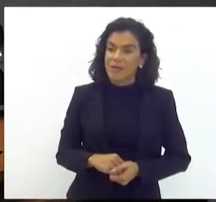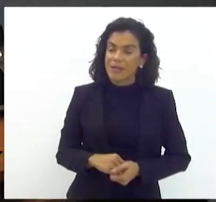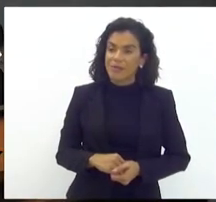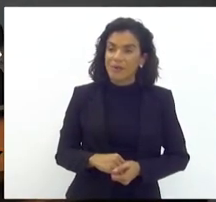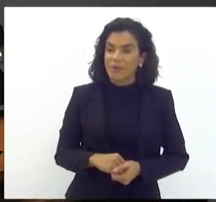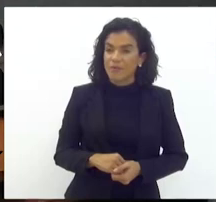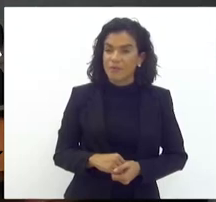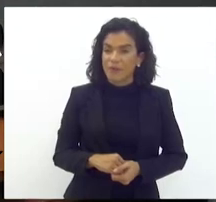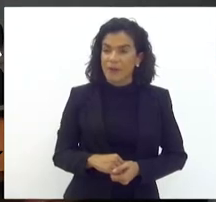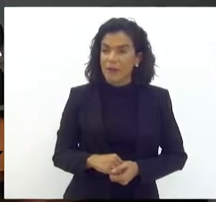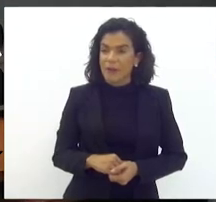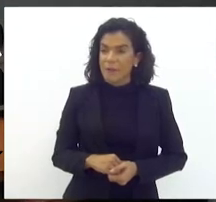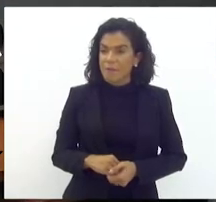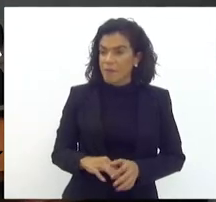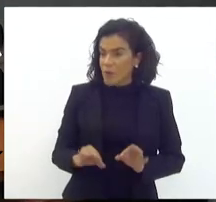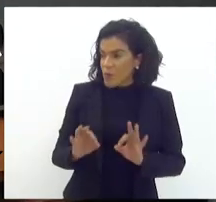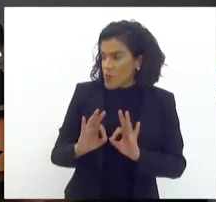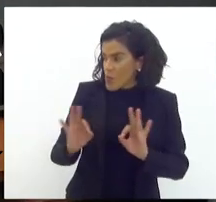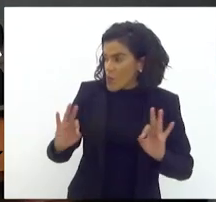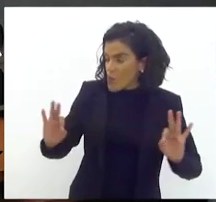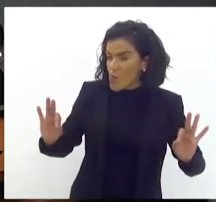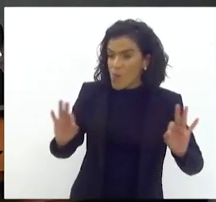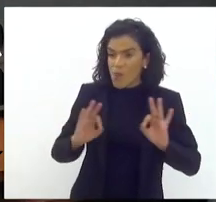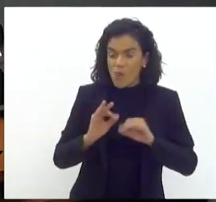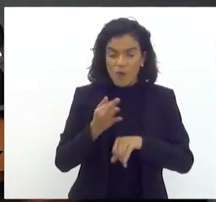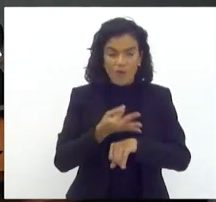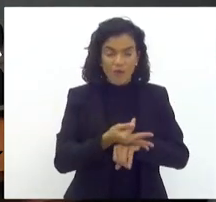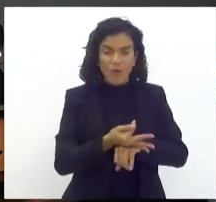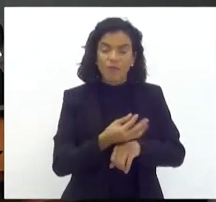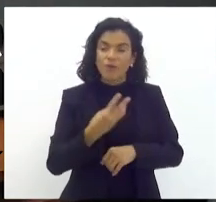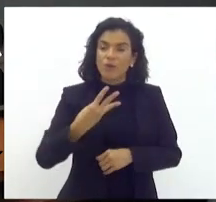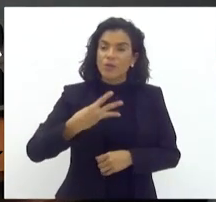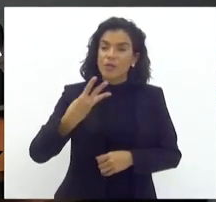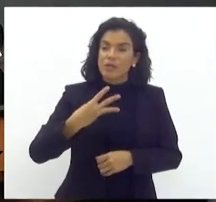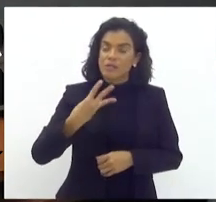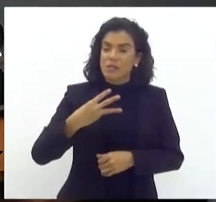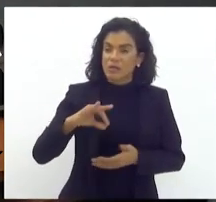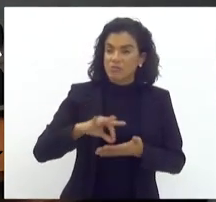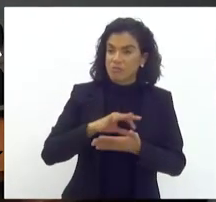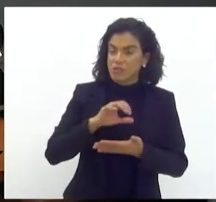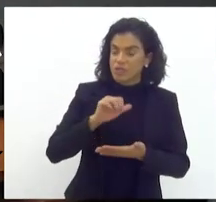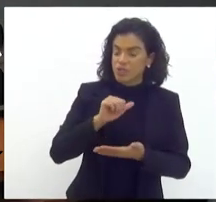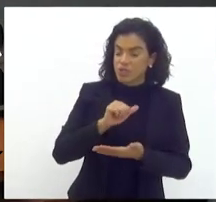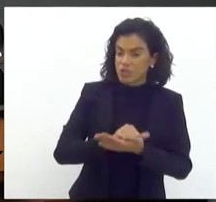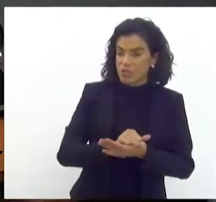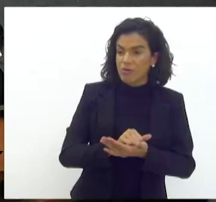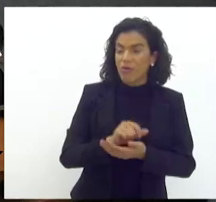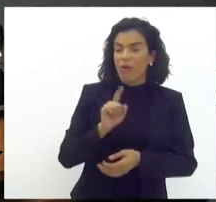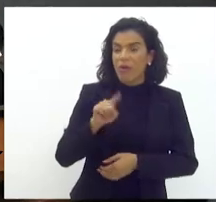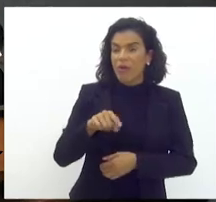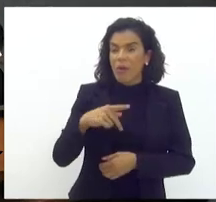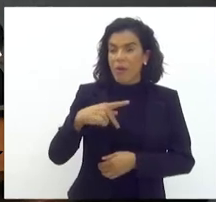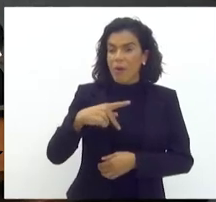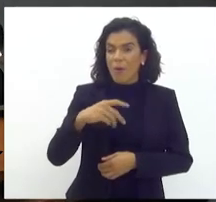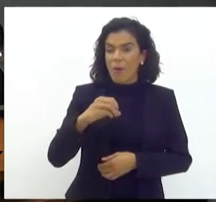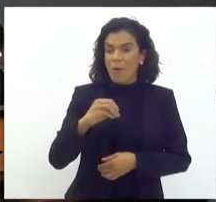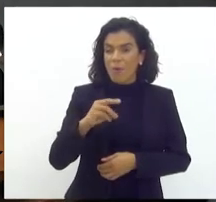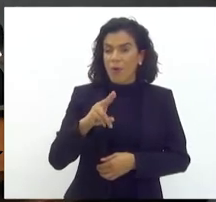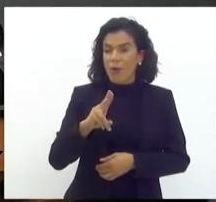não estando presente terceiro oradores escrito ao Deputado Paul